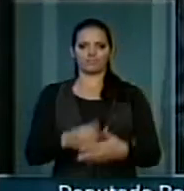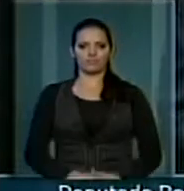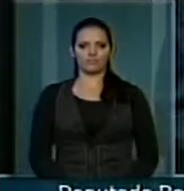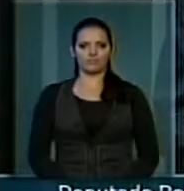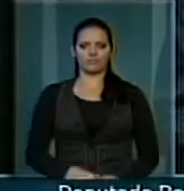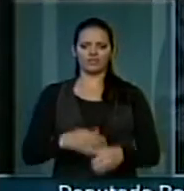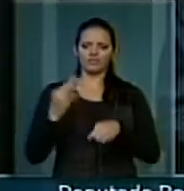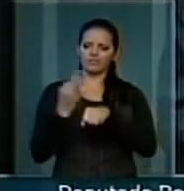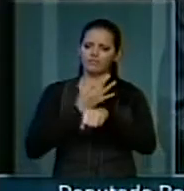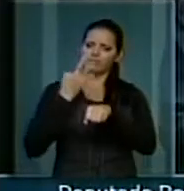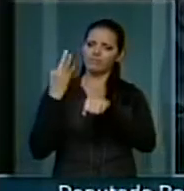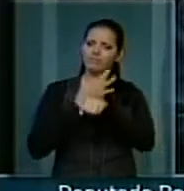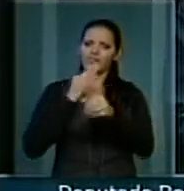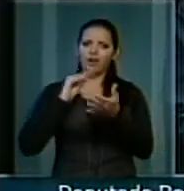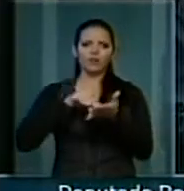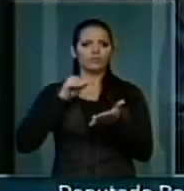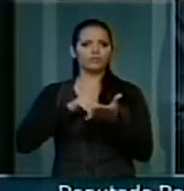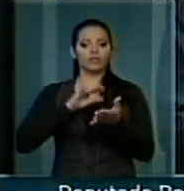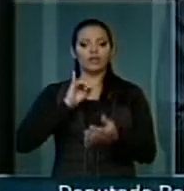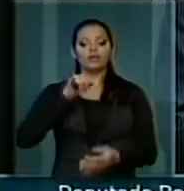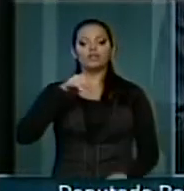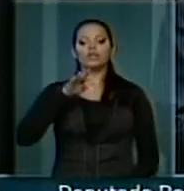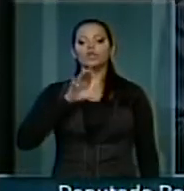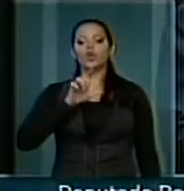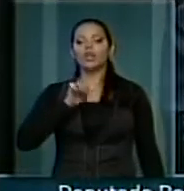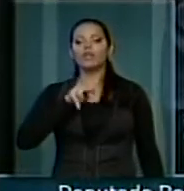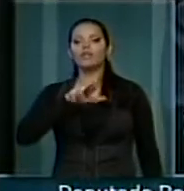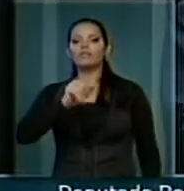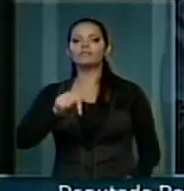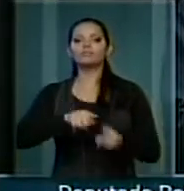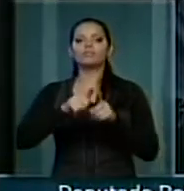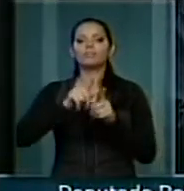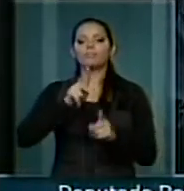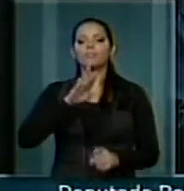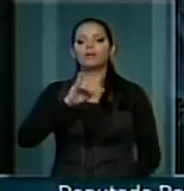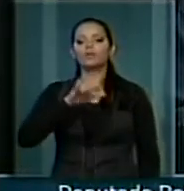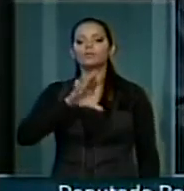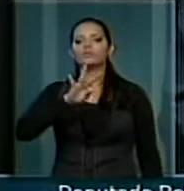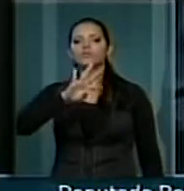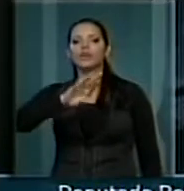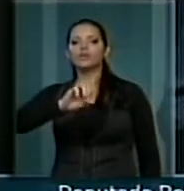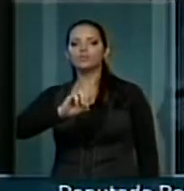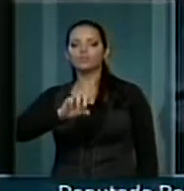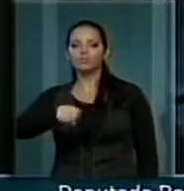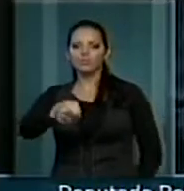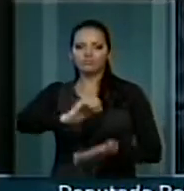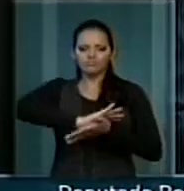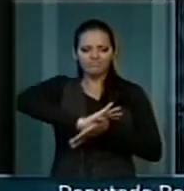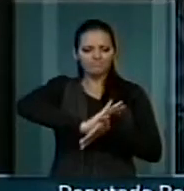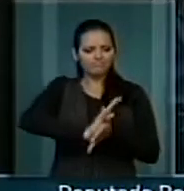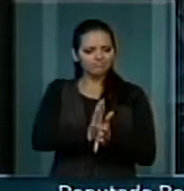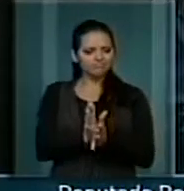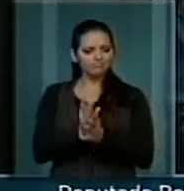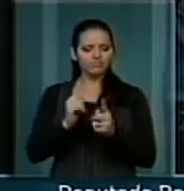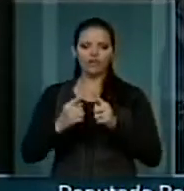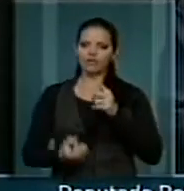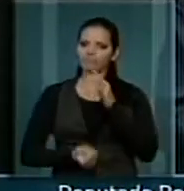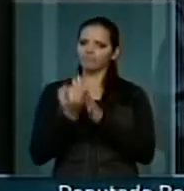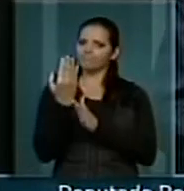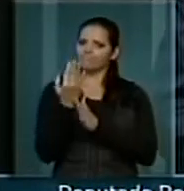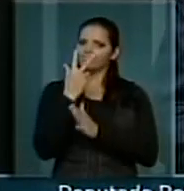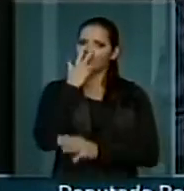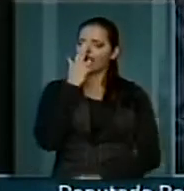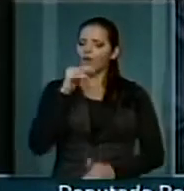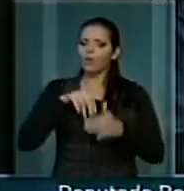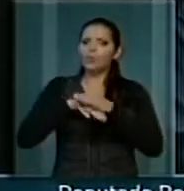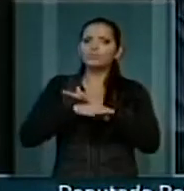a intolerância e o preconceito como componentes da geração e da construção da cultura da